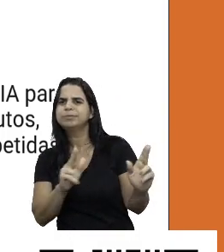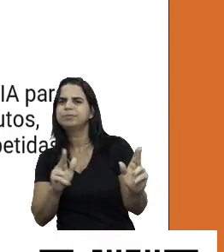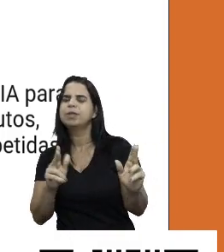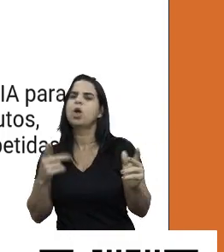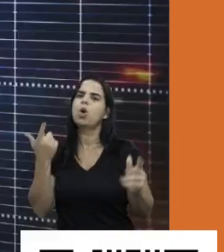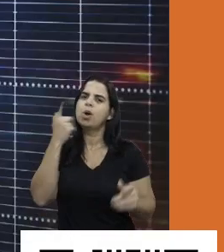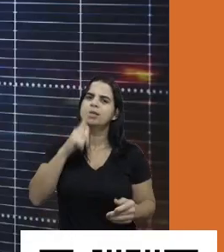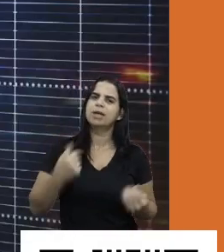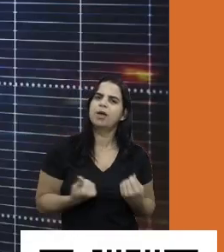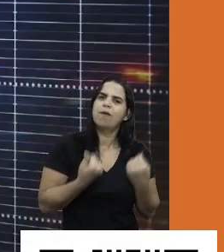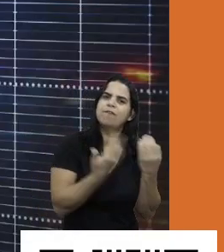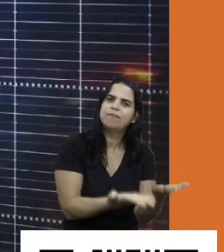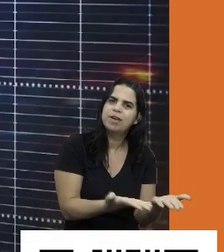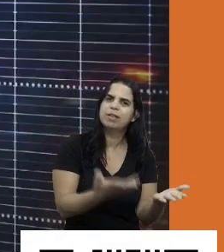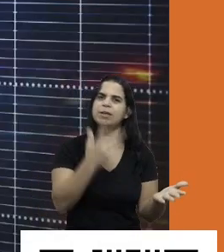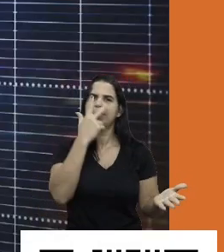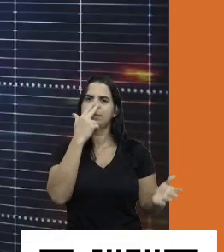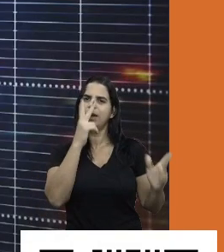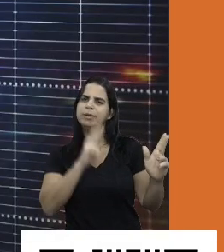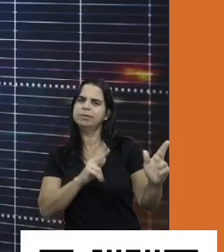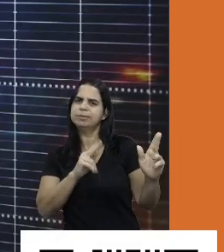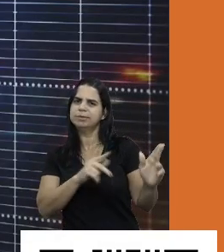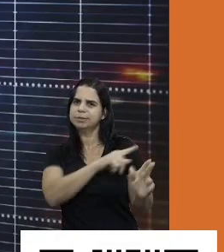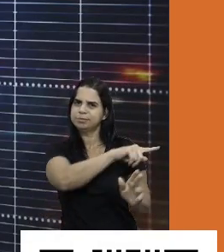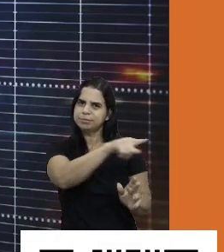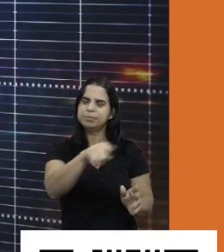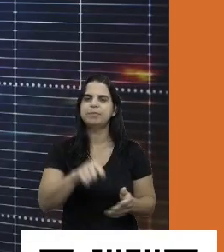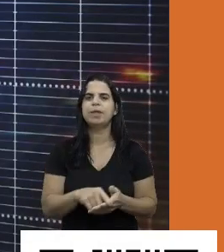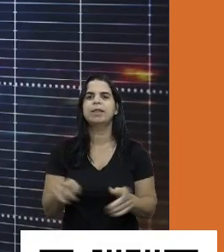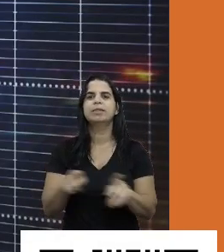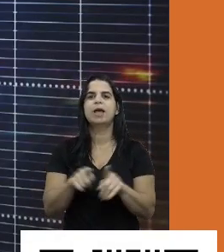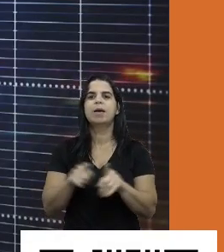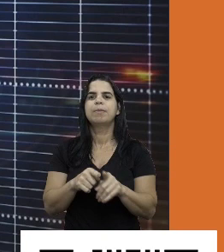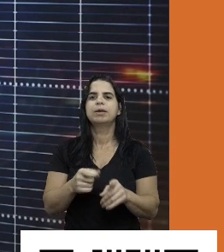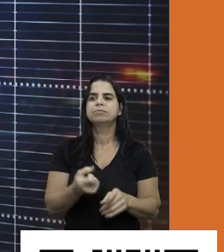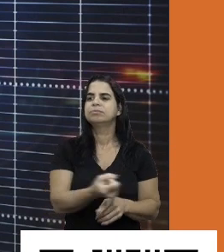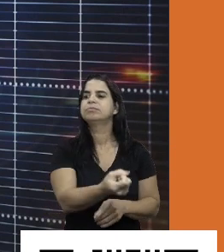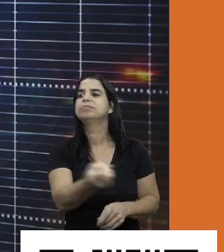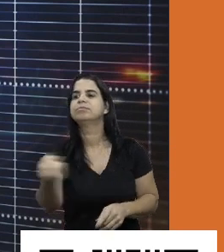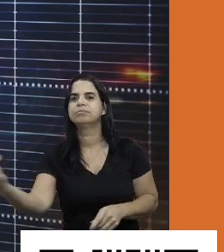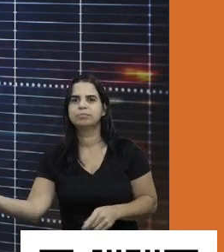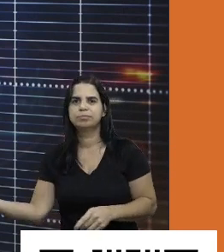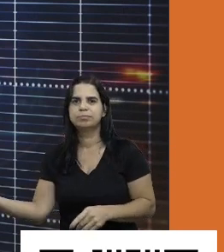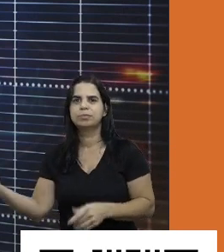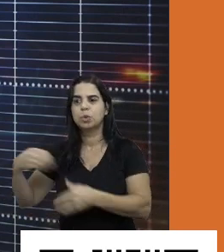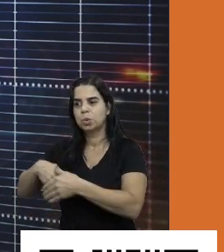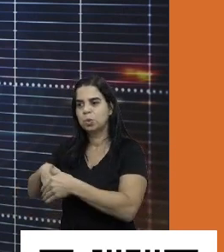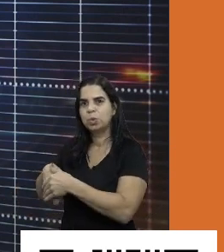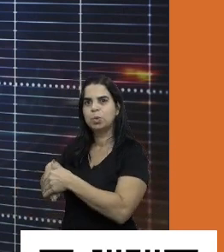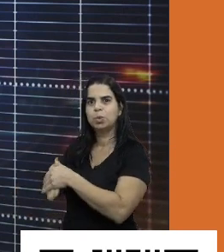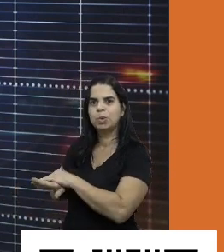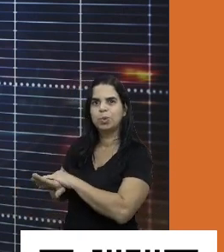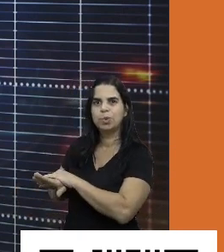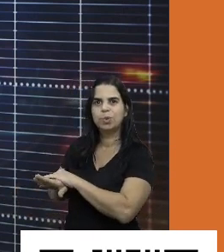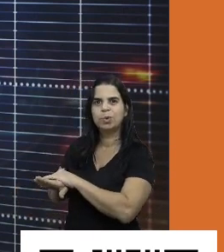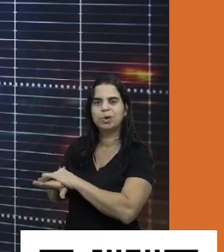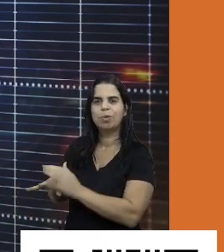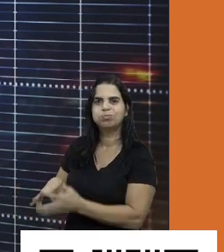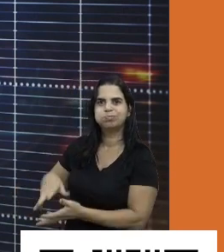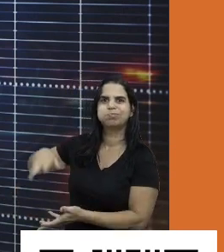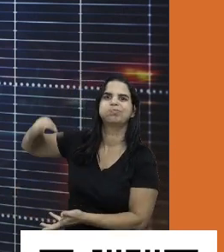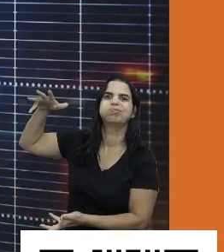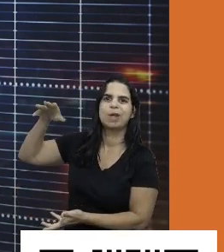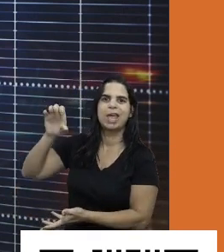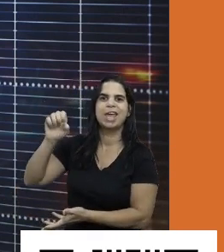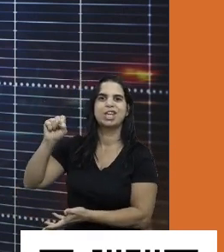parecidas para elas outra coisa previsão de demanda estoque para um varejo é